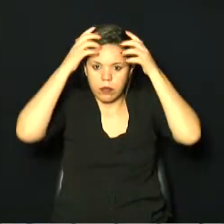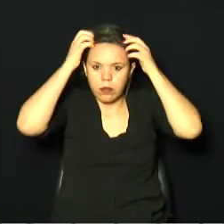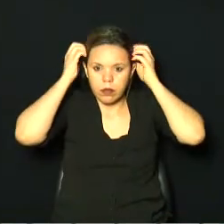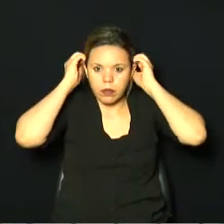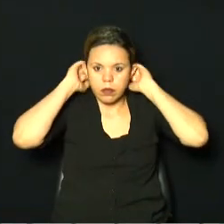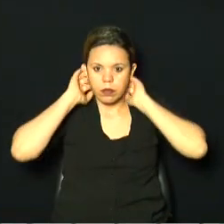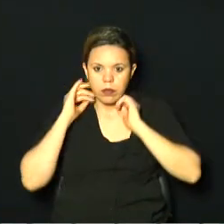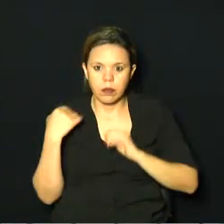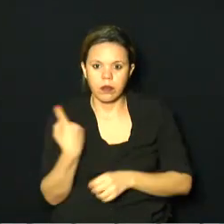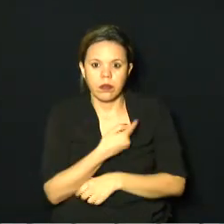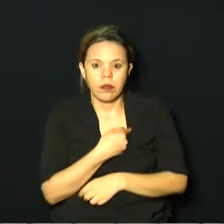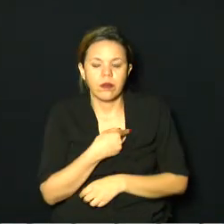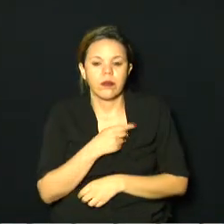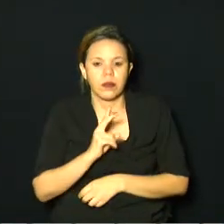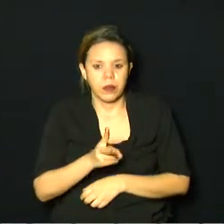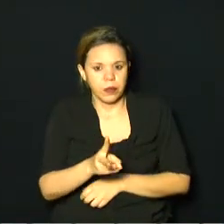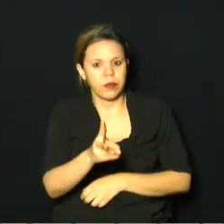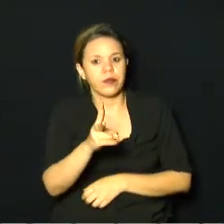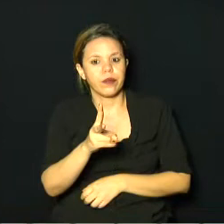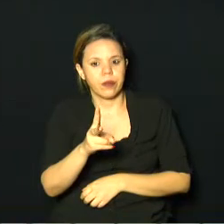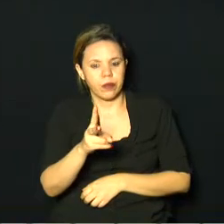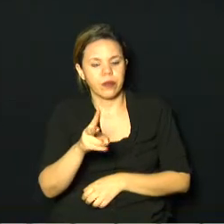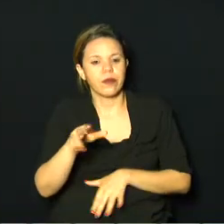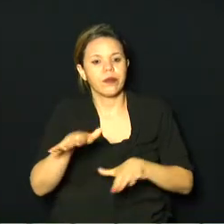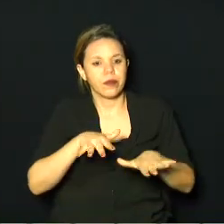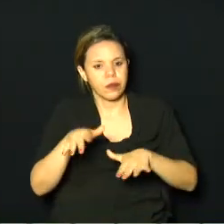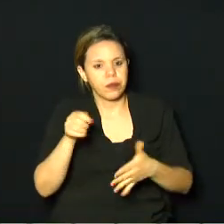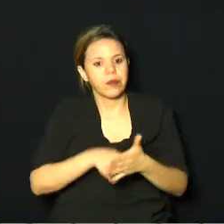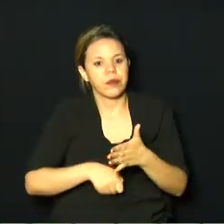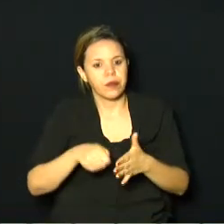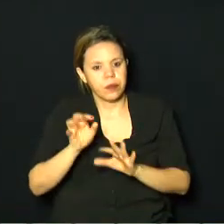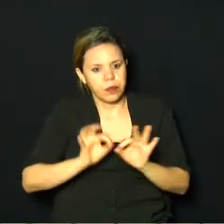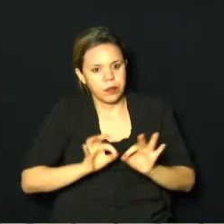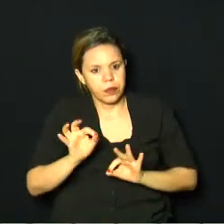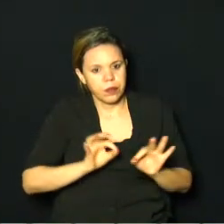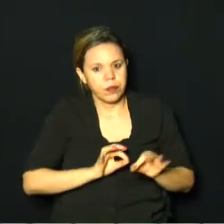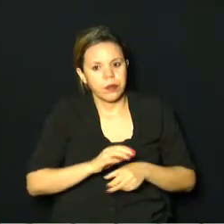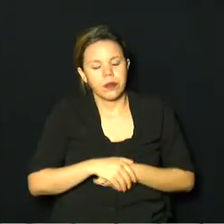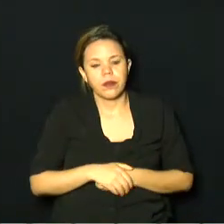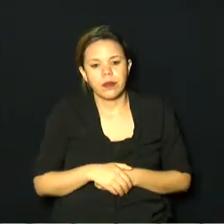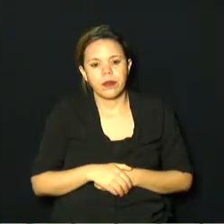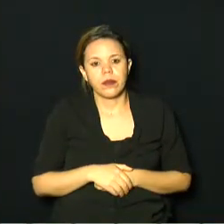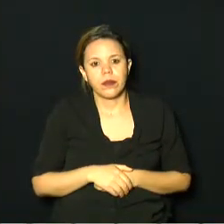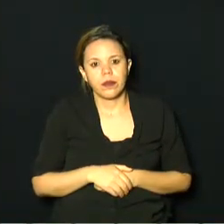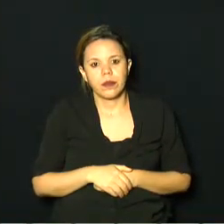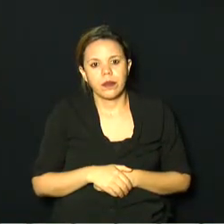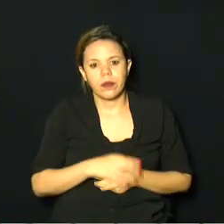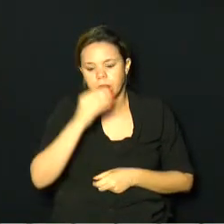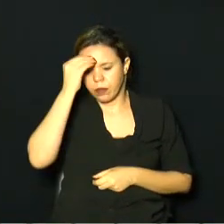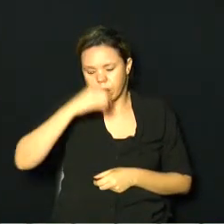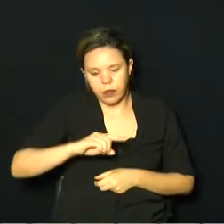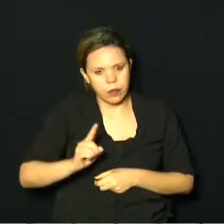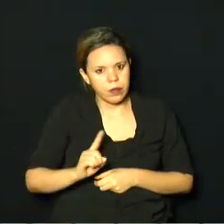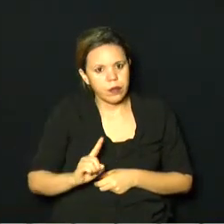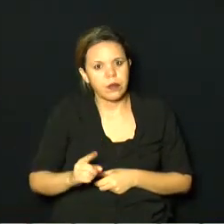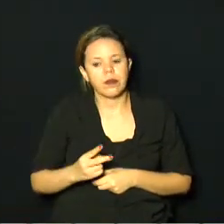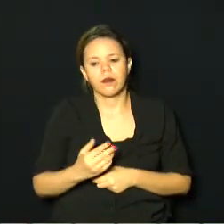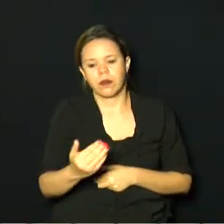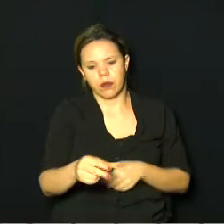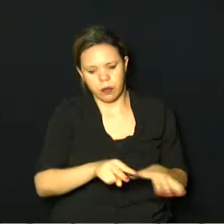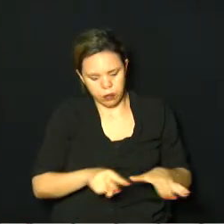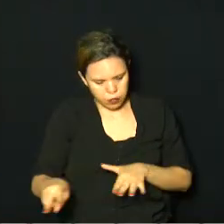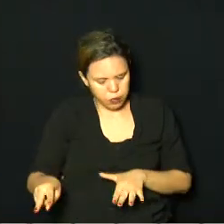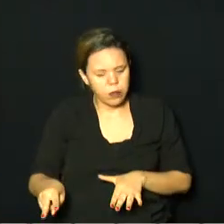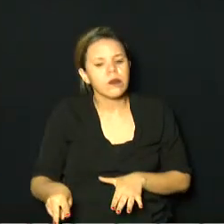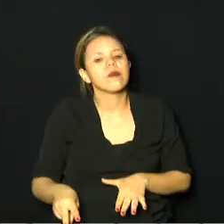e a gente vai continuar mobilizado, organizado. Não vou desistir na sessão da próxima